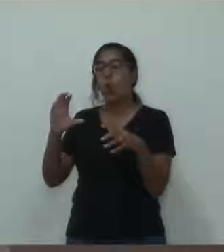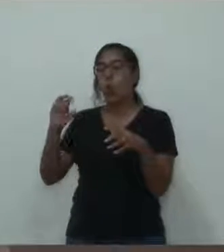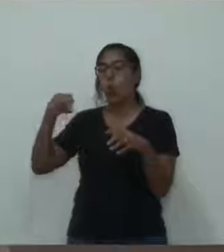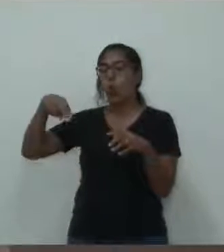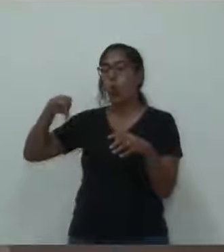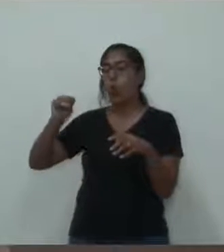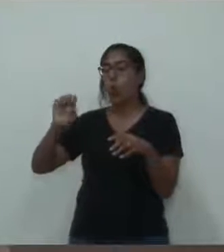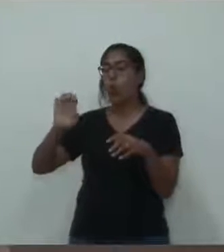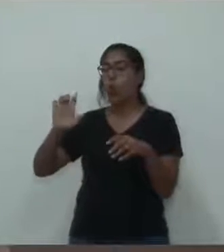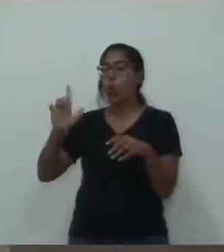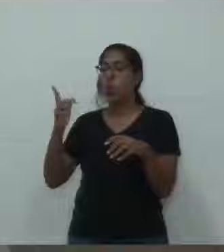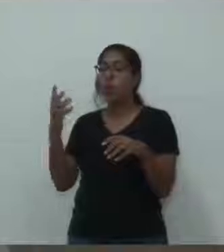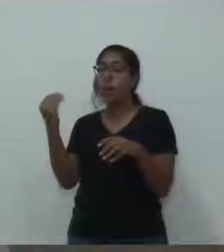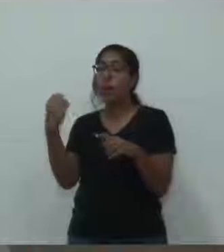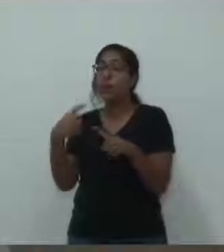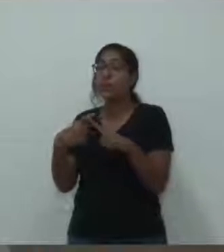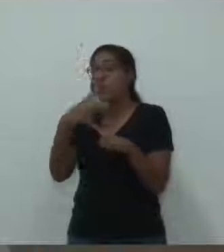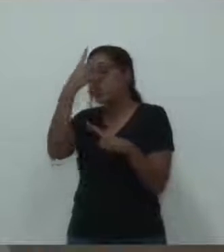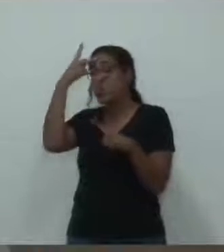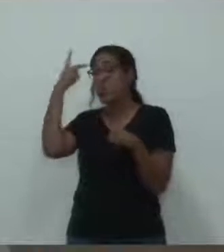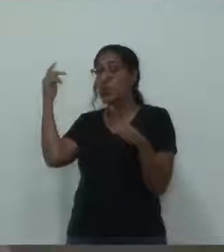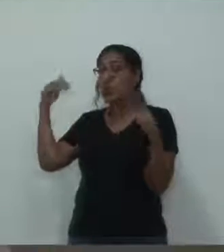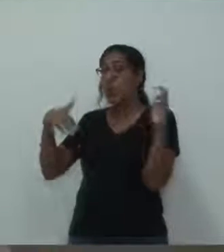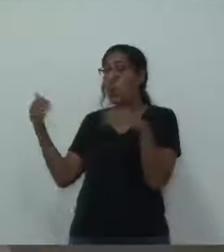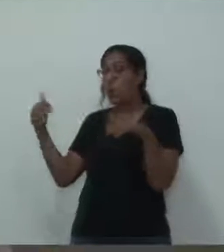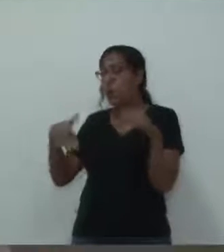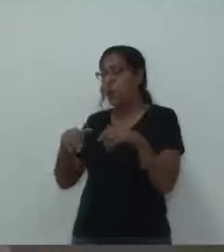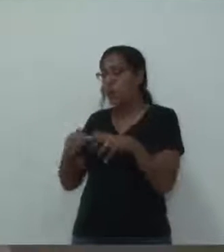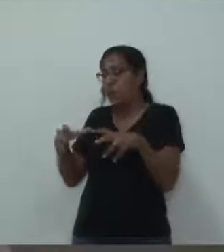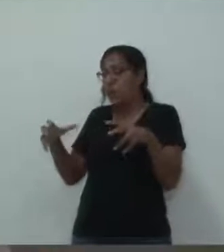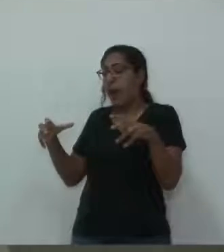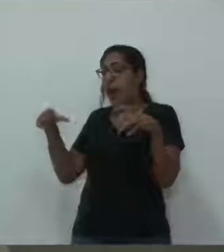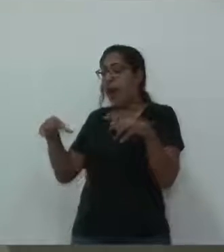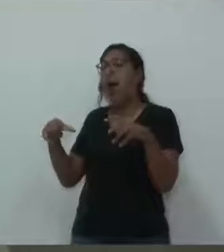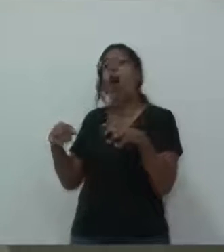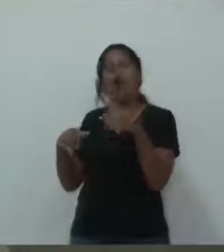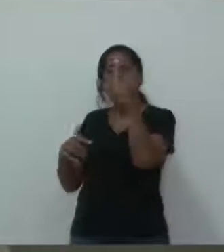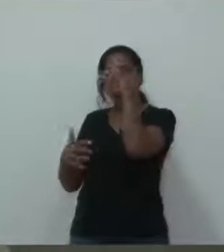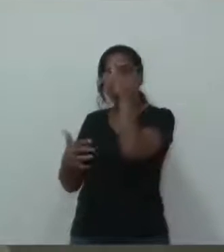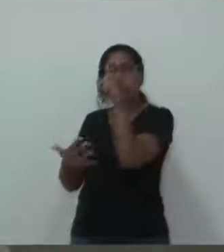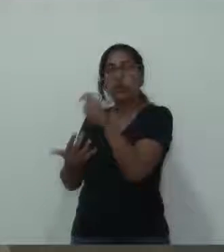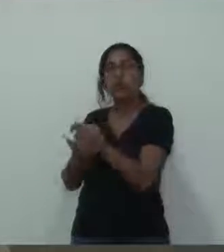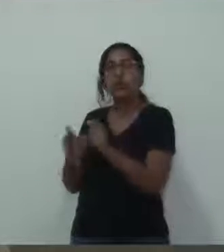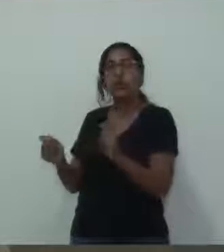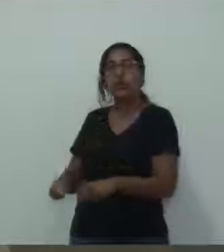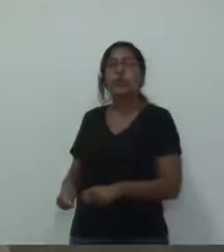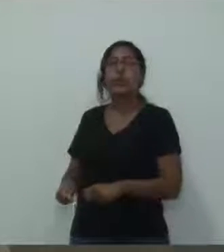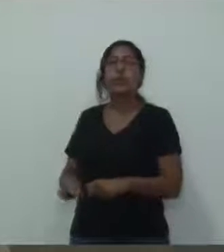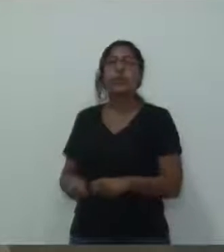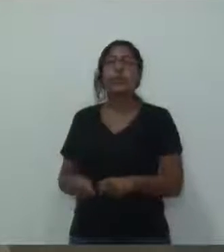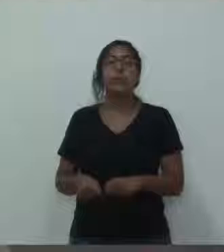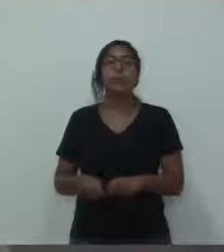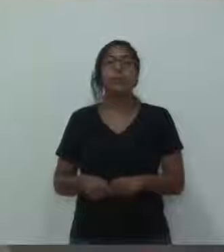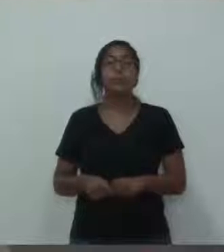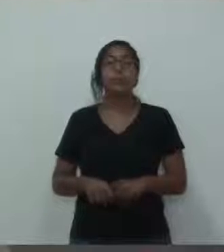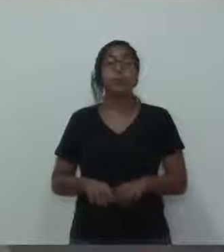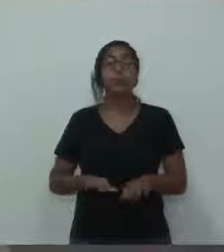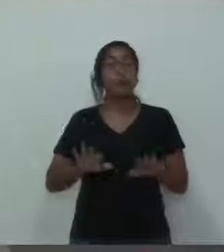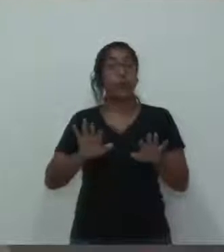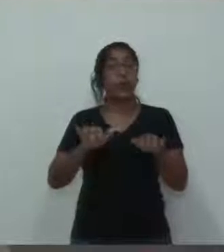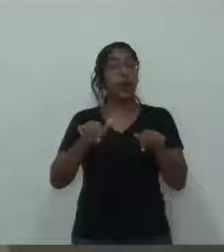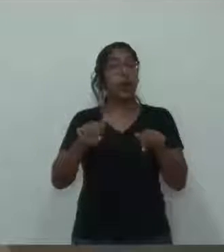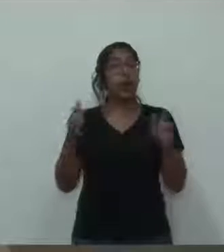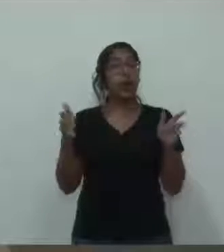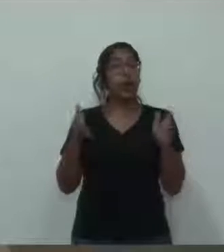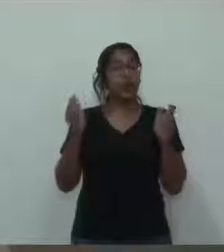poder deliberativo e para ser muito mais amplo, englobando os diversos setores da sociedade. O que nós estamos falando agora é